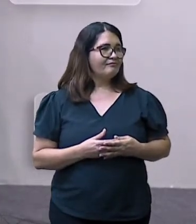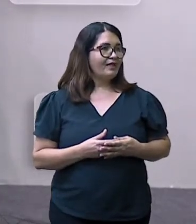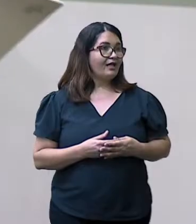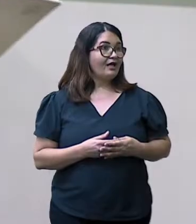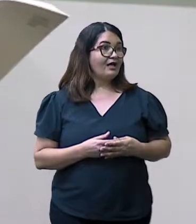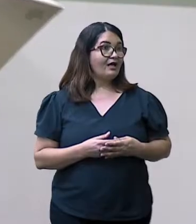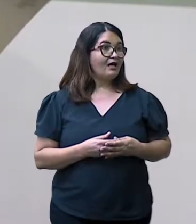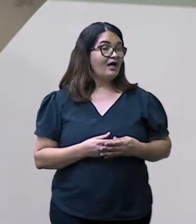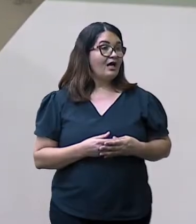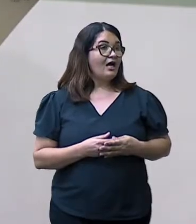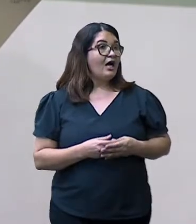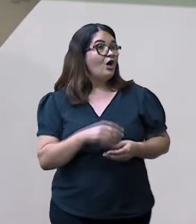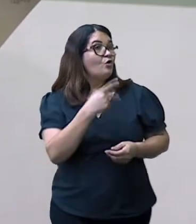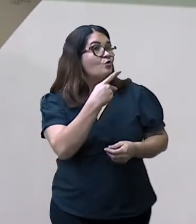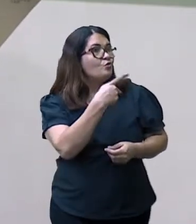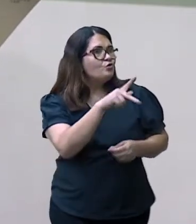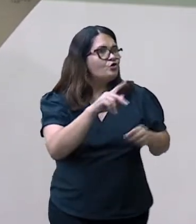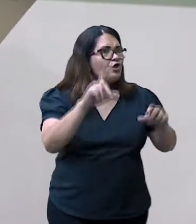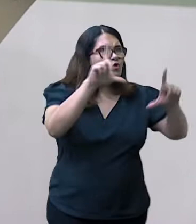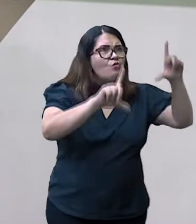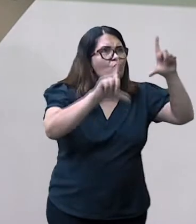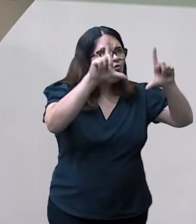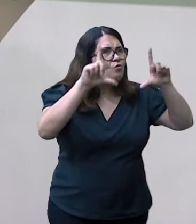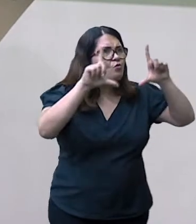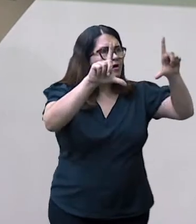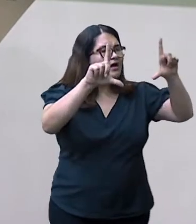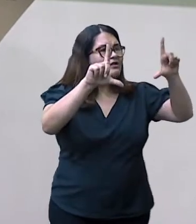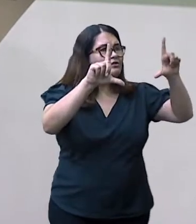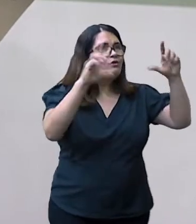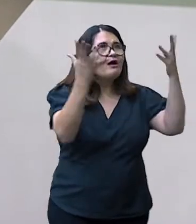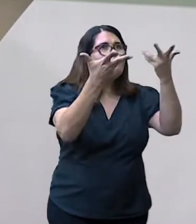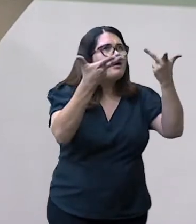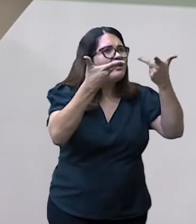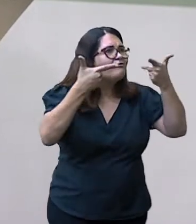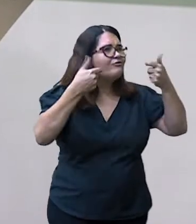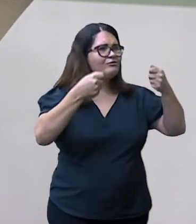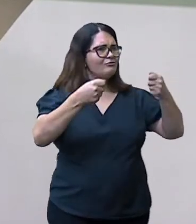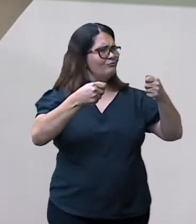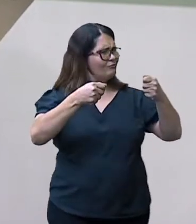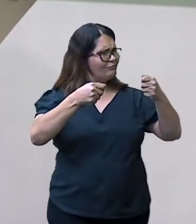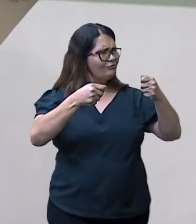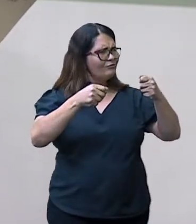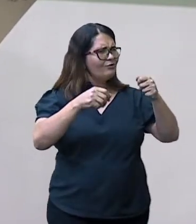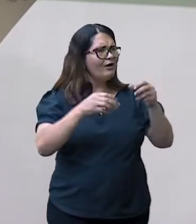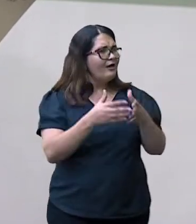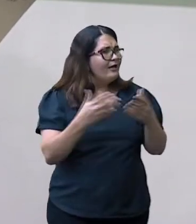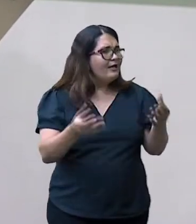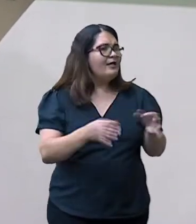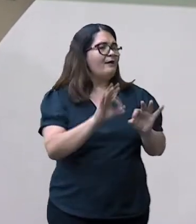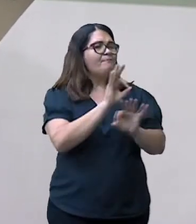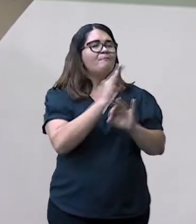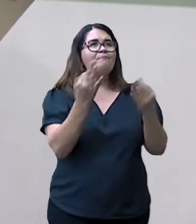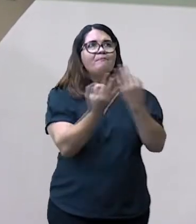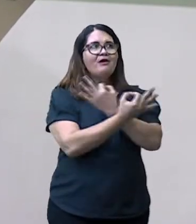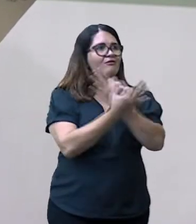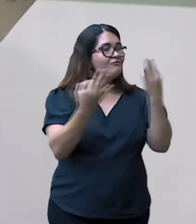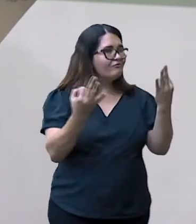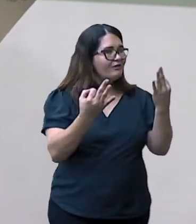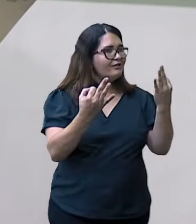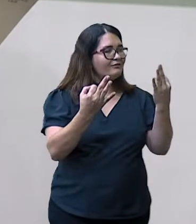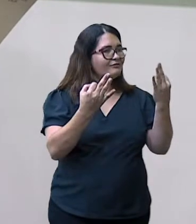Seu quadro é lindo, como concepção e como realização. E eu e Dolores